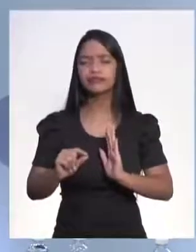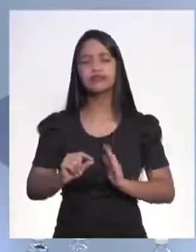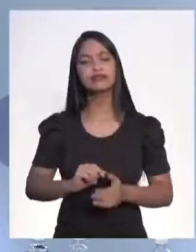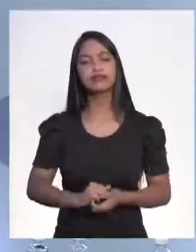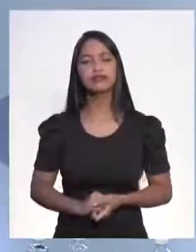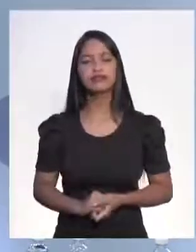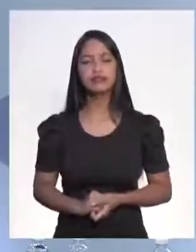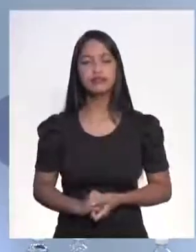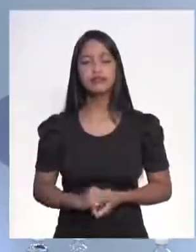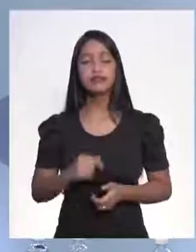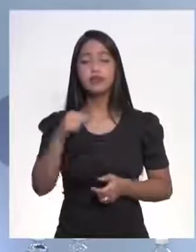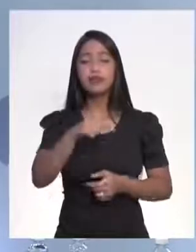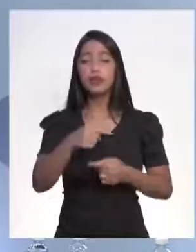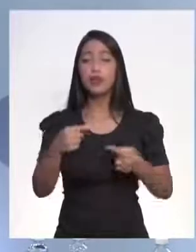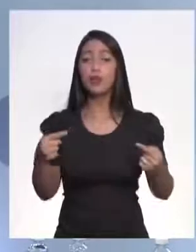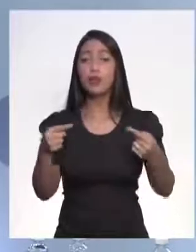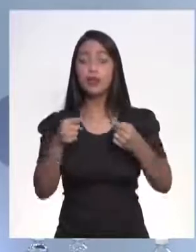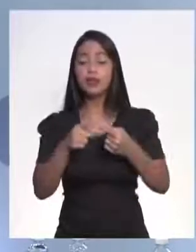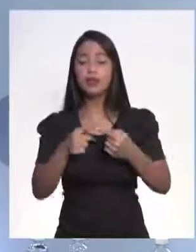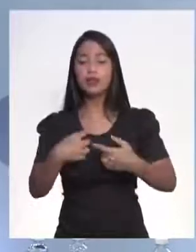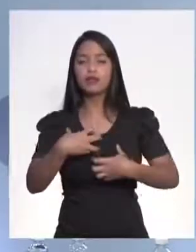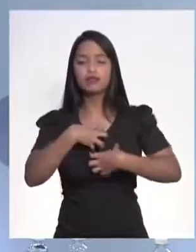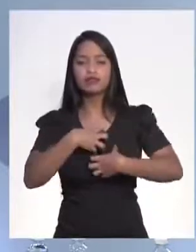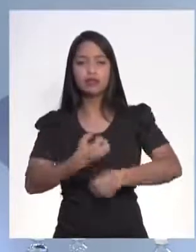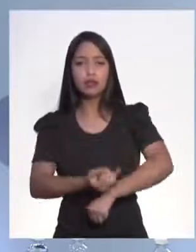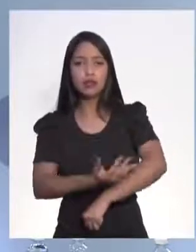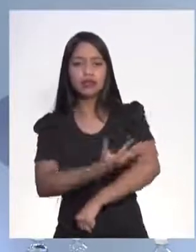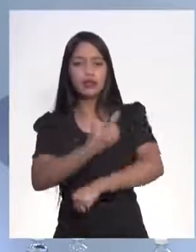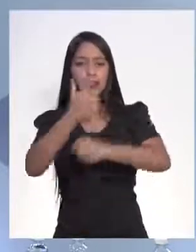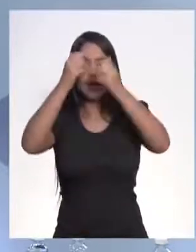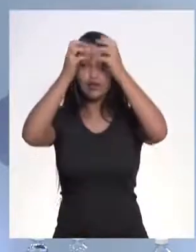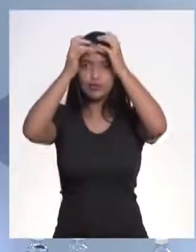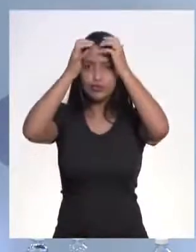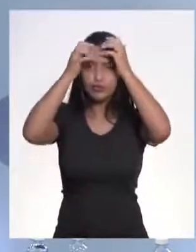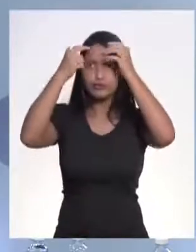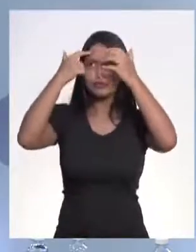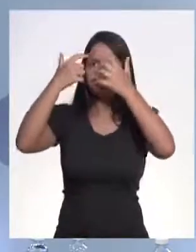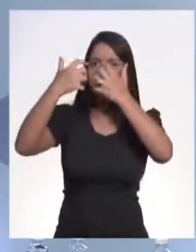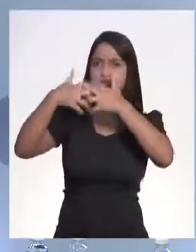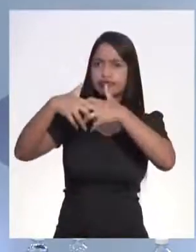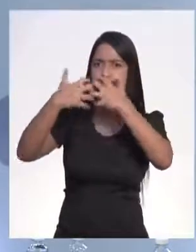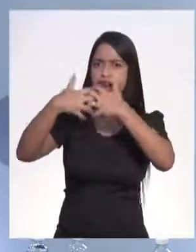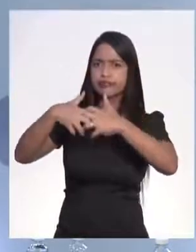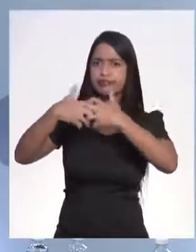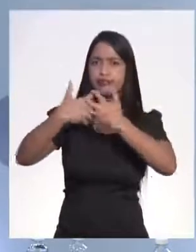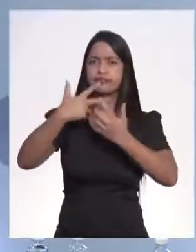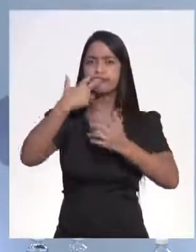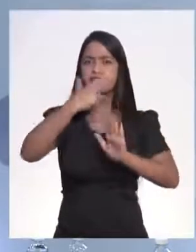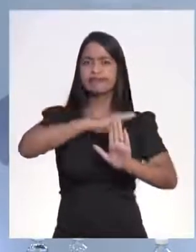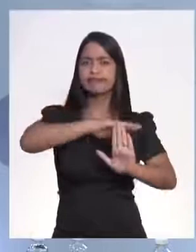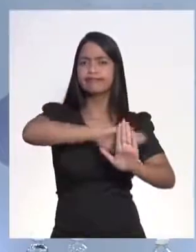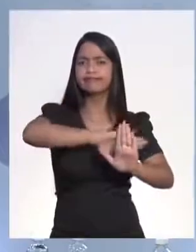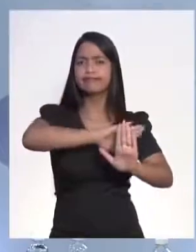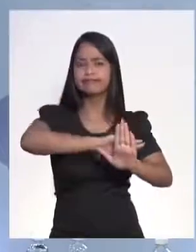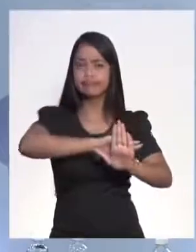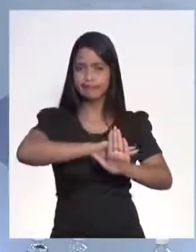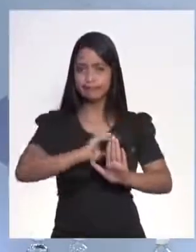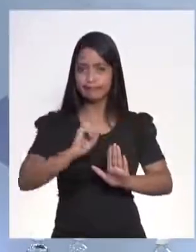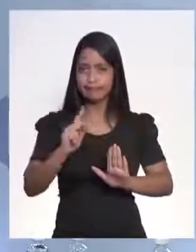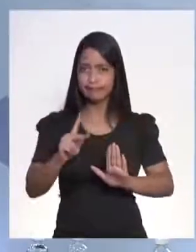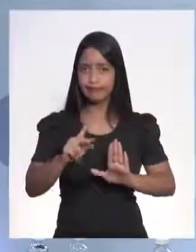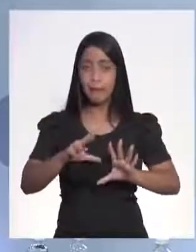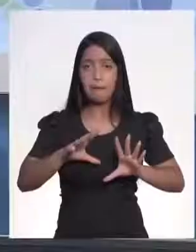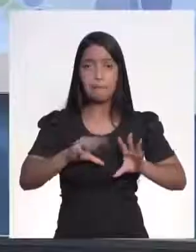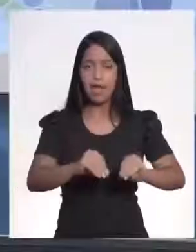ao a emoção a raciocínio A reflexão aquilo que você não pode pegar tá bom o que não é concreto